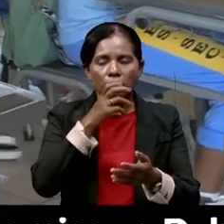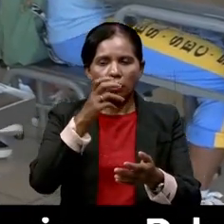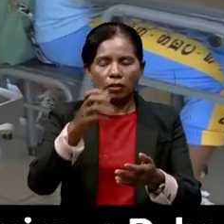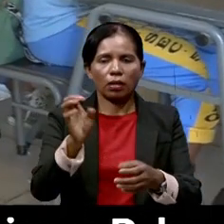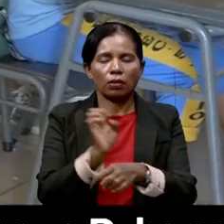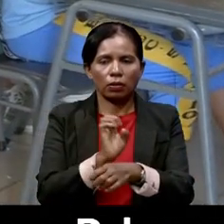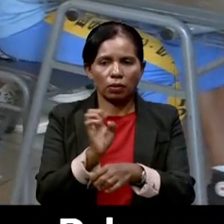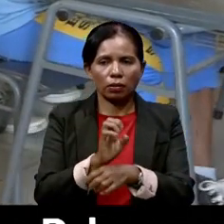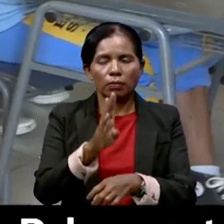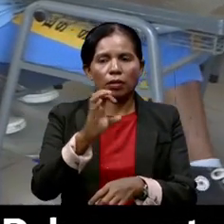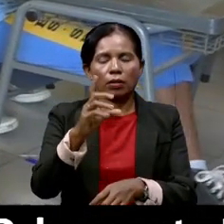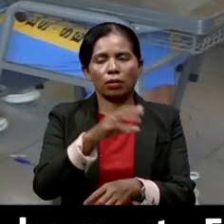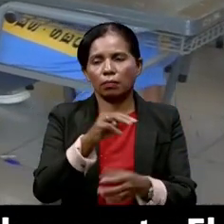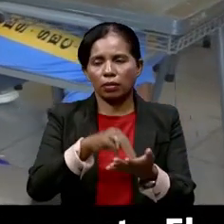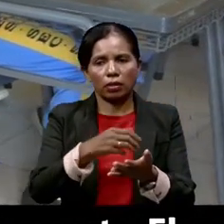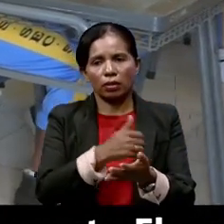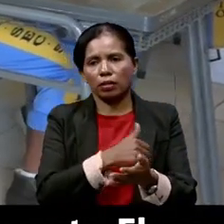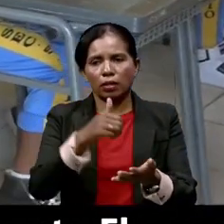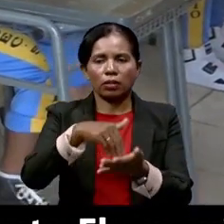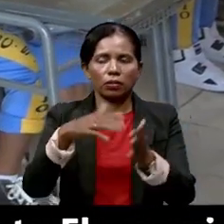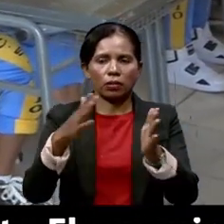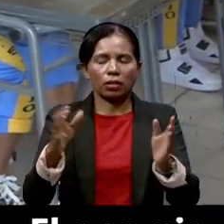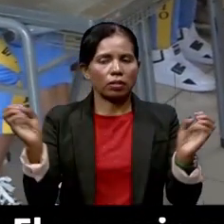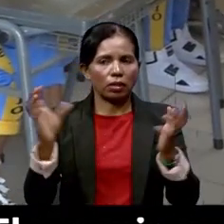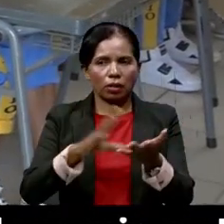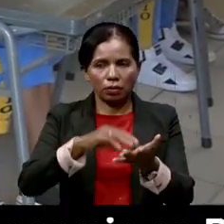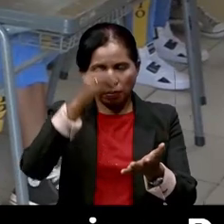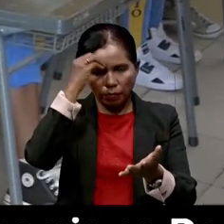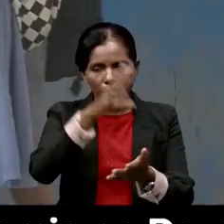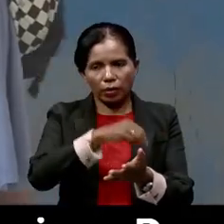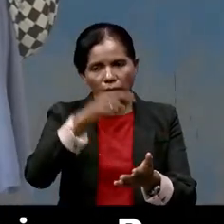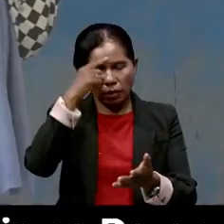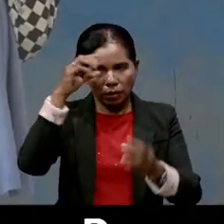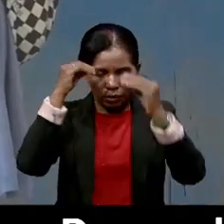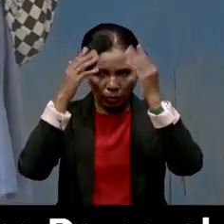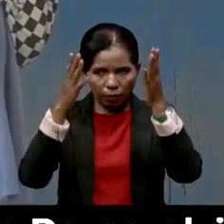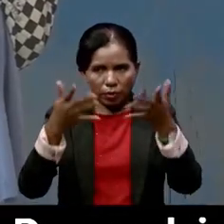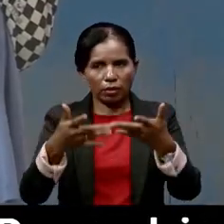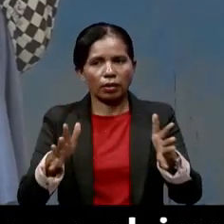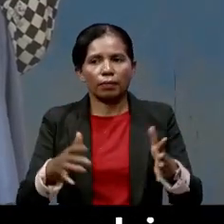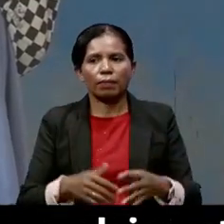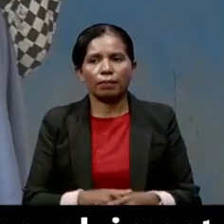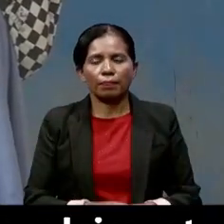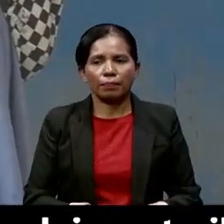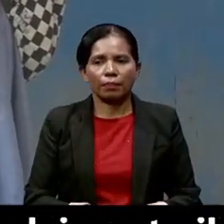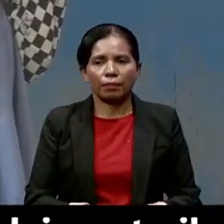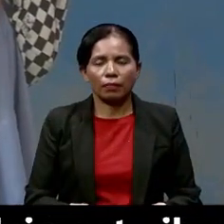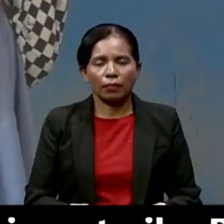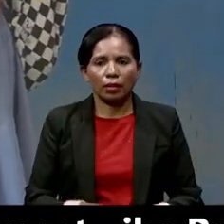biologia. Ba matéria selok estudante sira la iha ensino aprendizazin, tamba professor la iha. Pro barak buka para